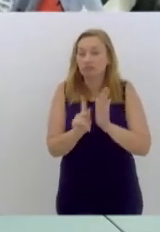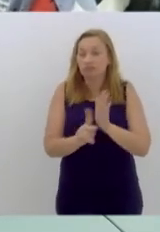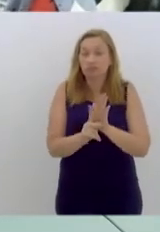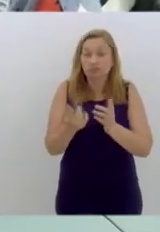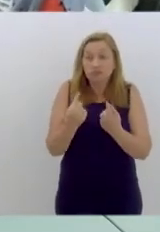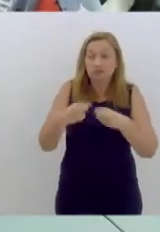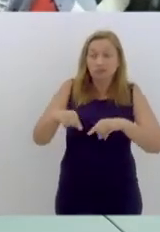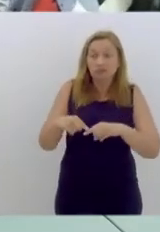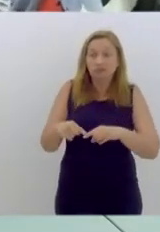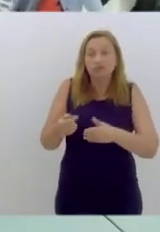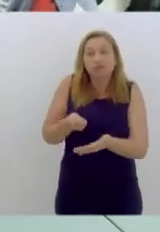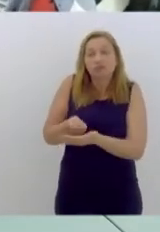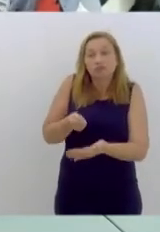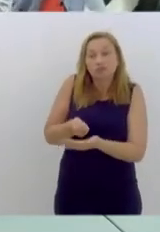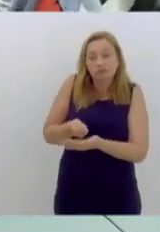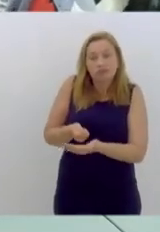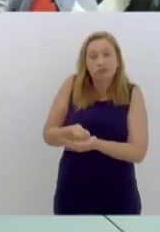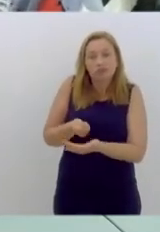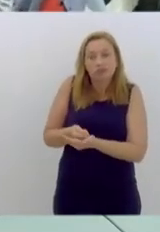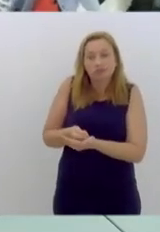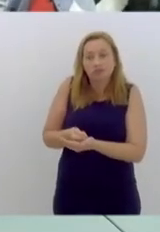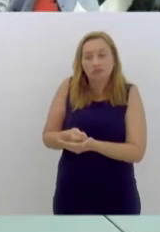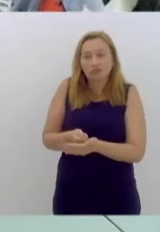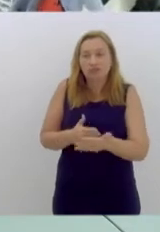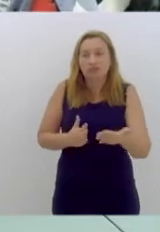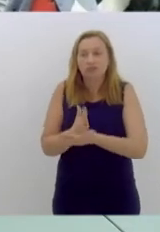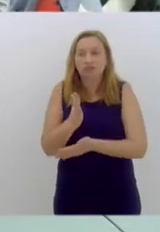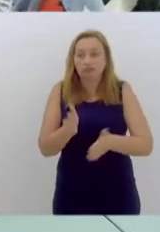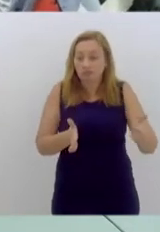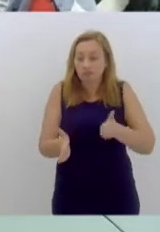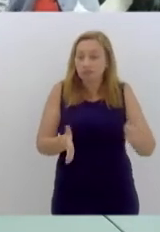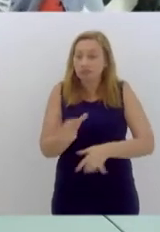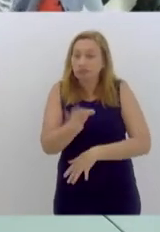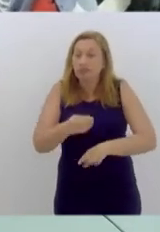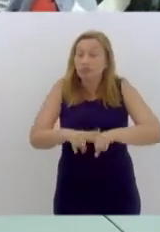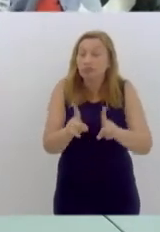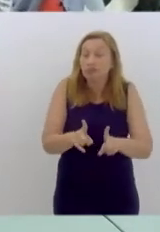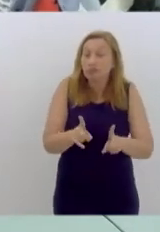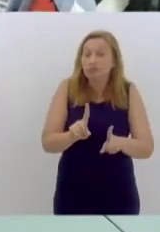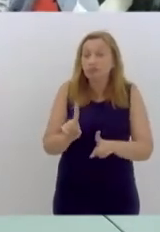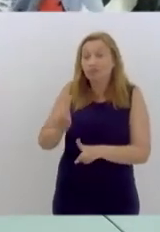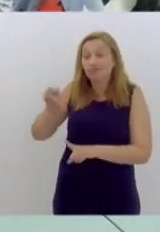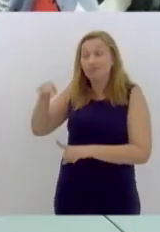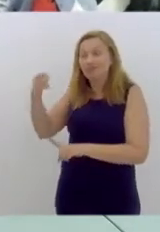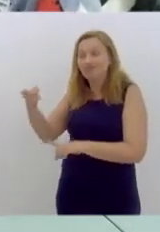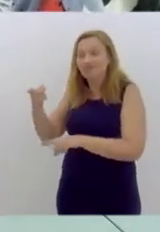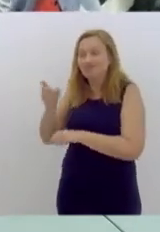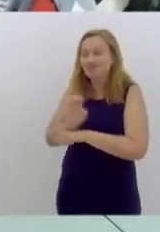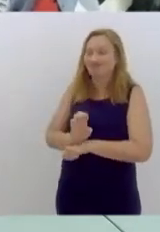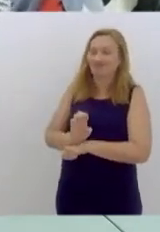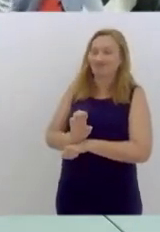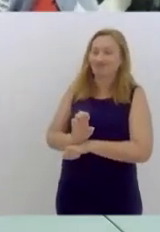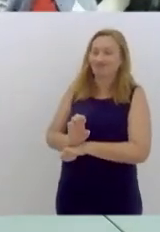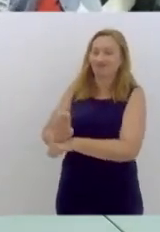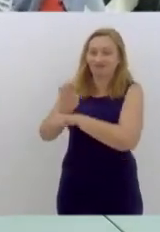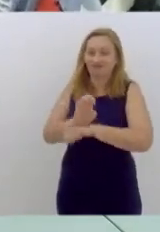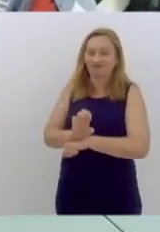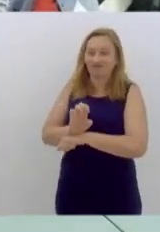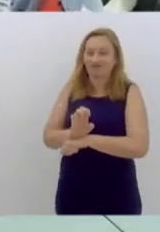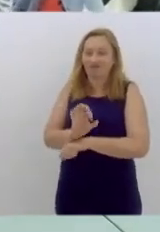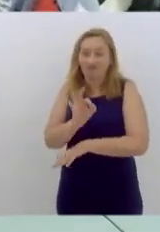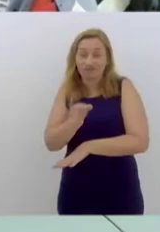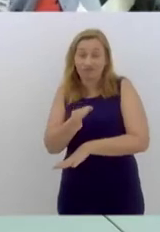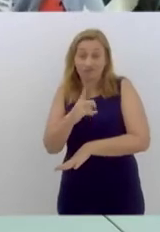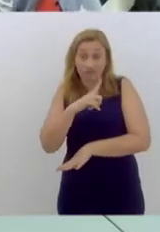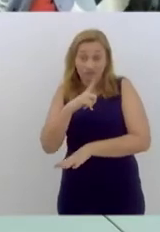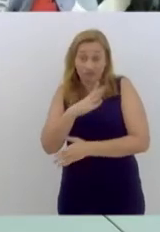contrário, cobra que esse projeto seja aprovado no prazo adequado. Mas só que nos outros estados, o fato de se ter